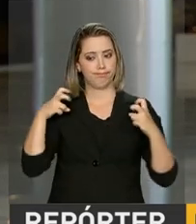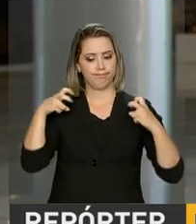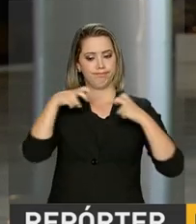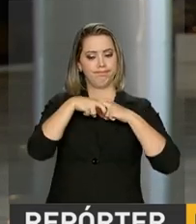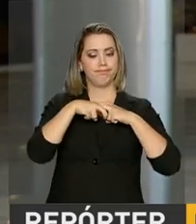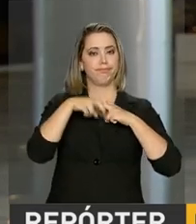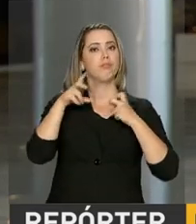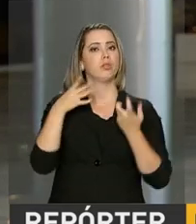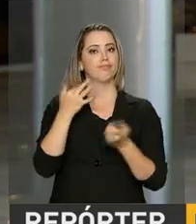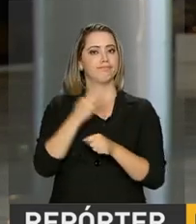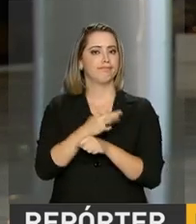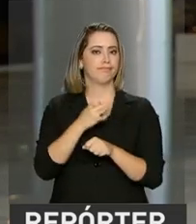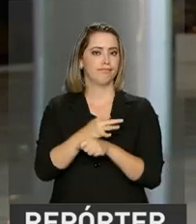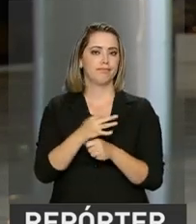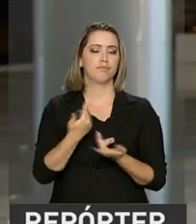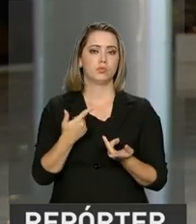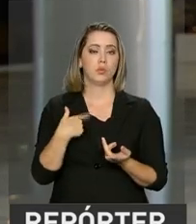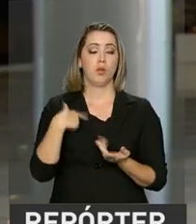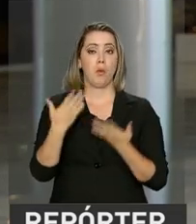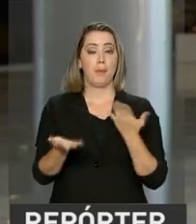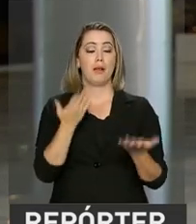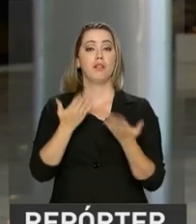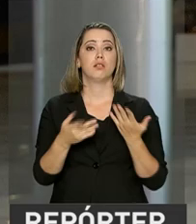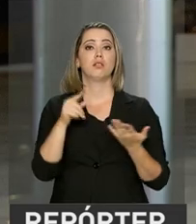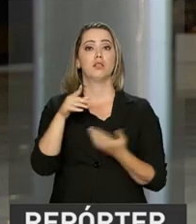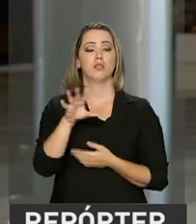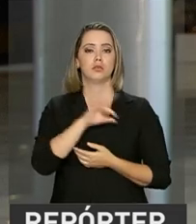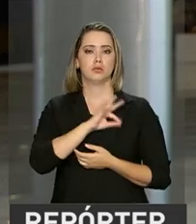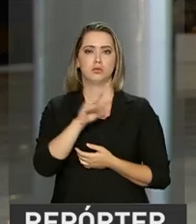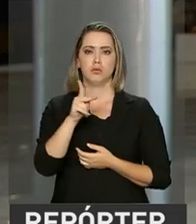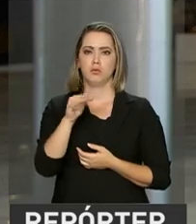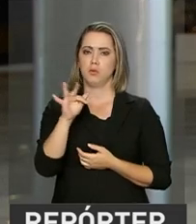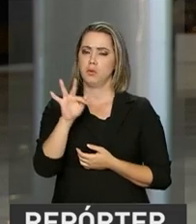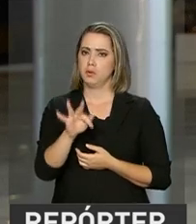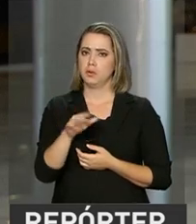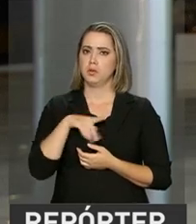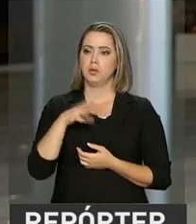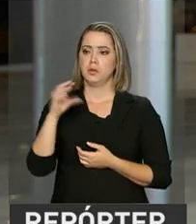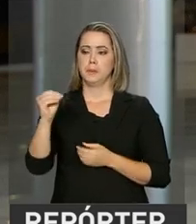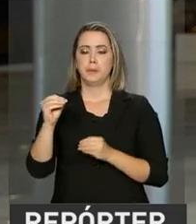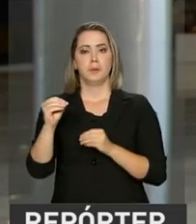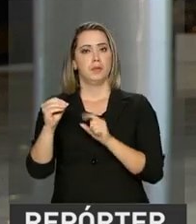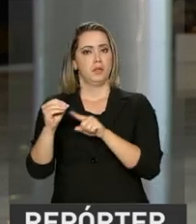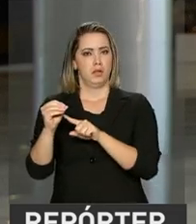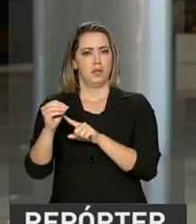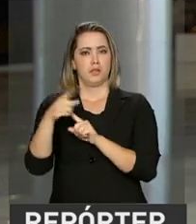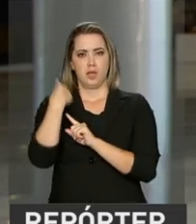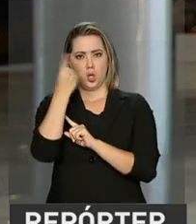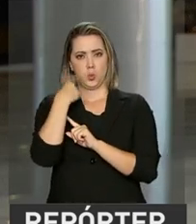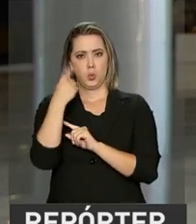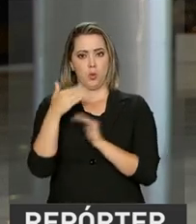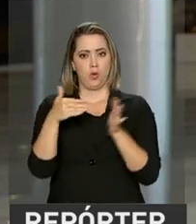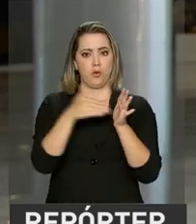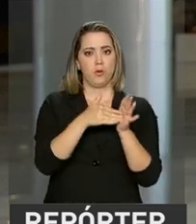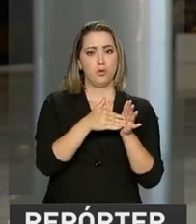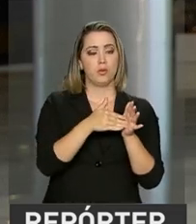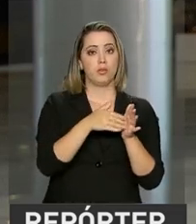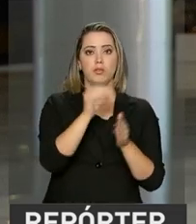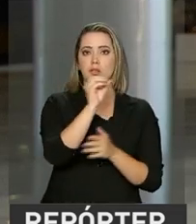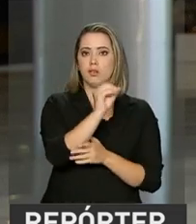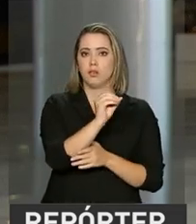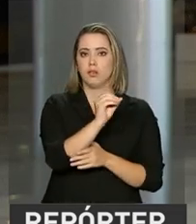feriadão. Segundo um balanço preliminar da Polícia Rodoviária Federal, entre as 0 hora da sexta-feira e a meia-noite da